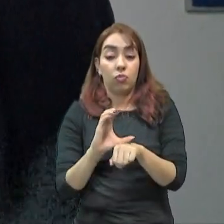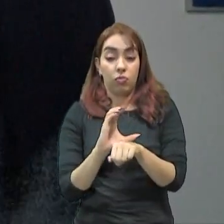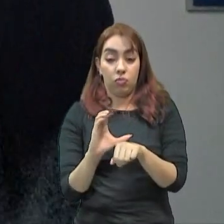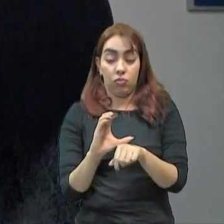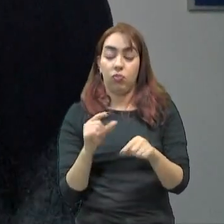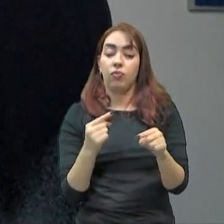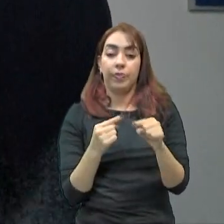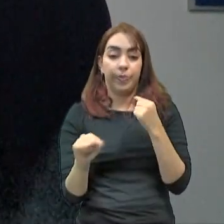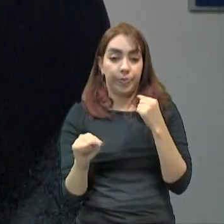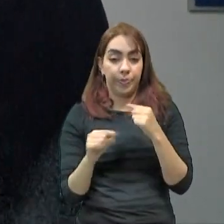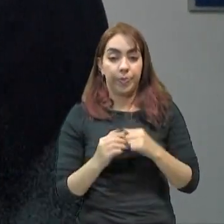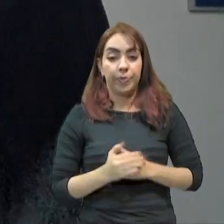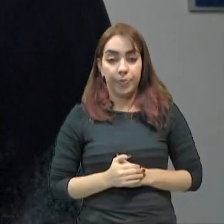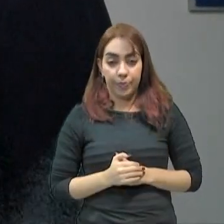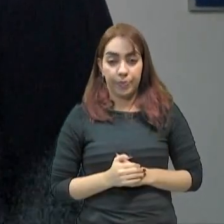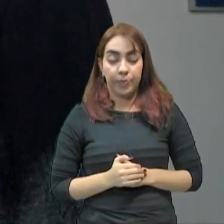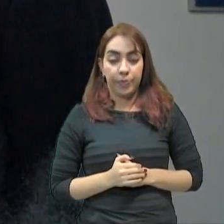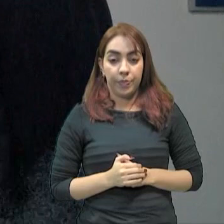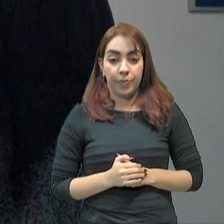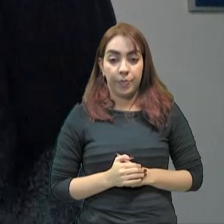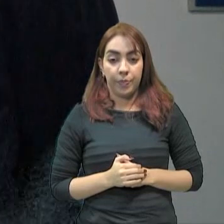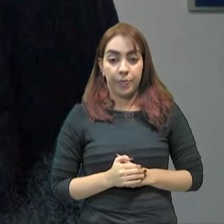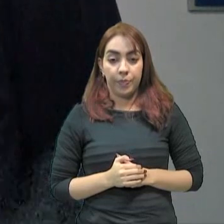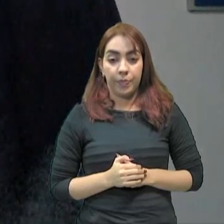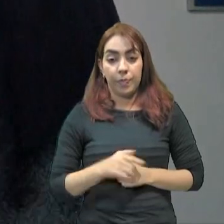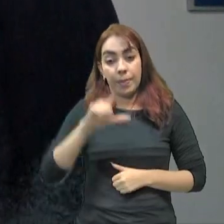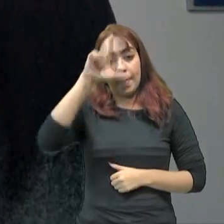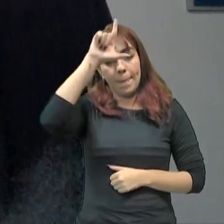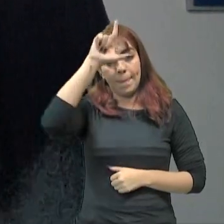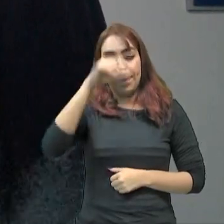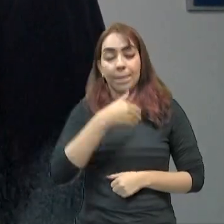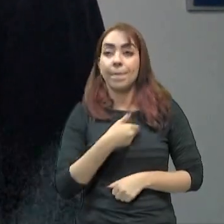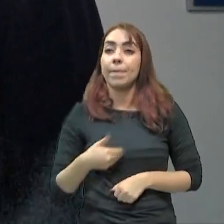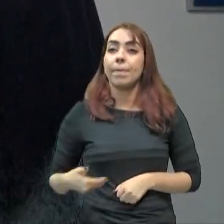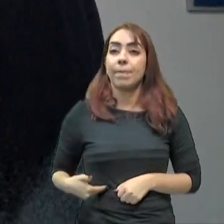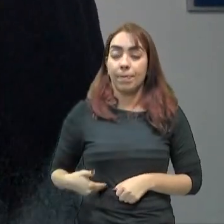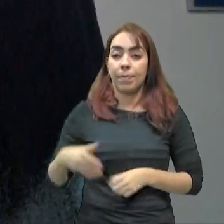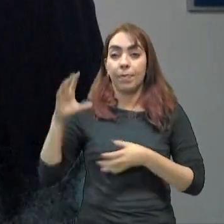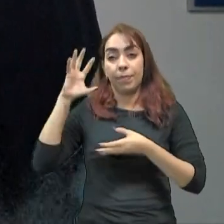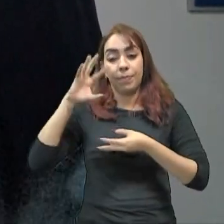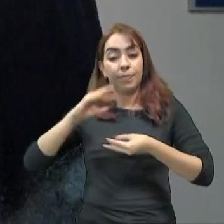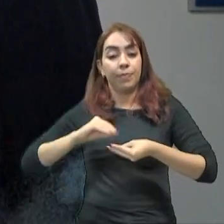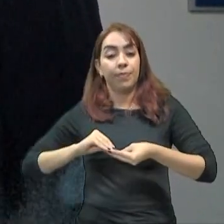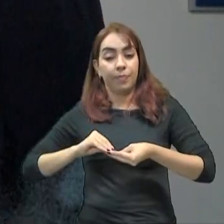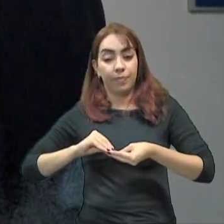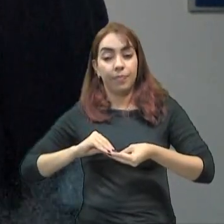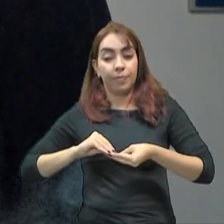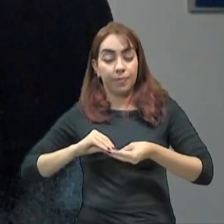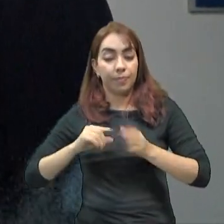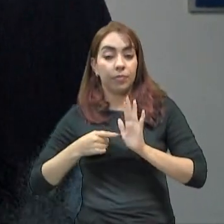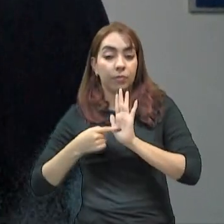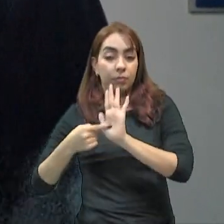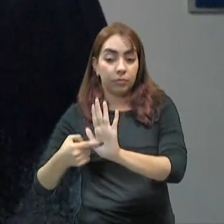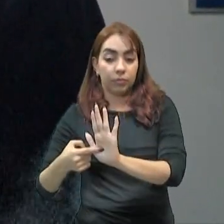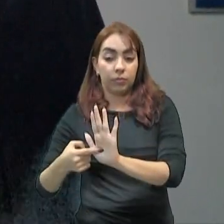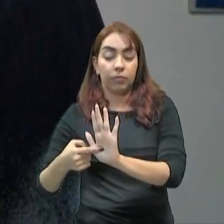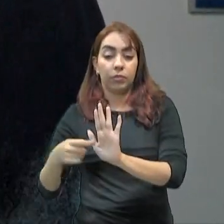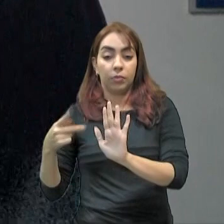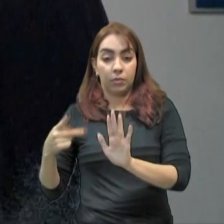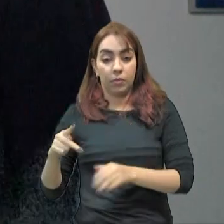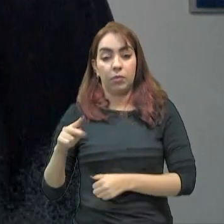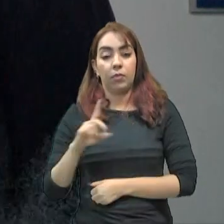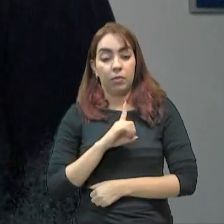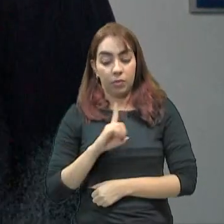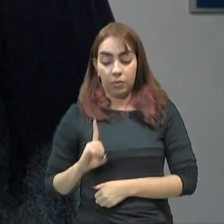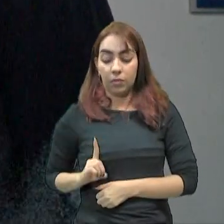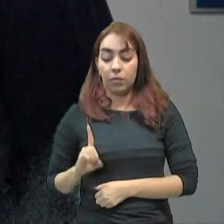e fizemos chegar à liderança do governo né um parecer e também a liderança do governo Deputado Romeu mobilizou